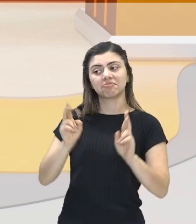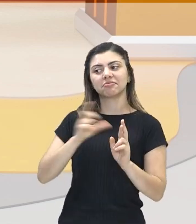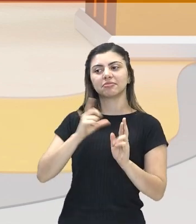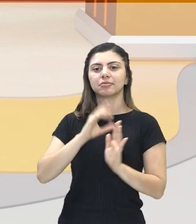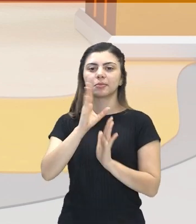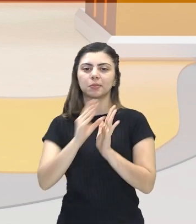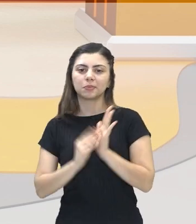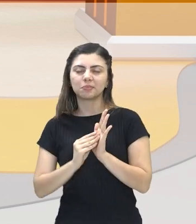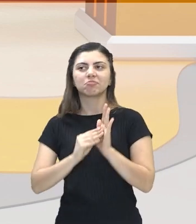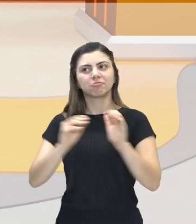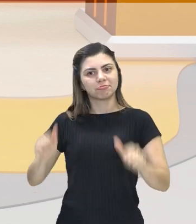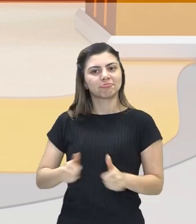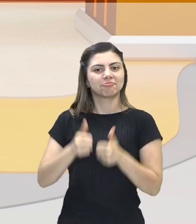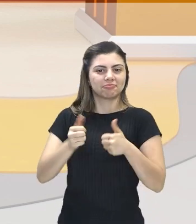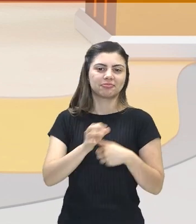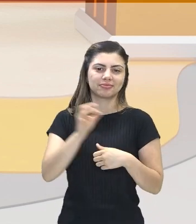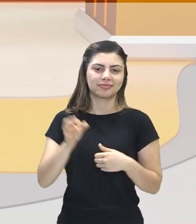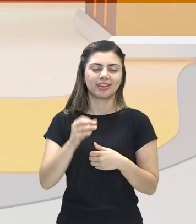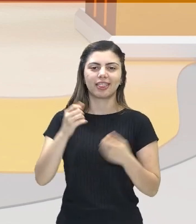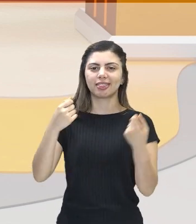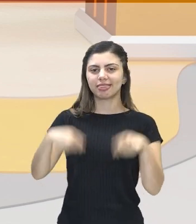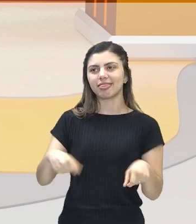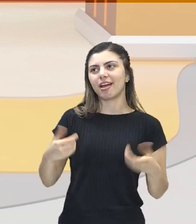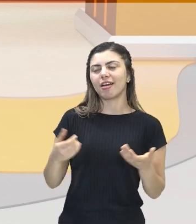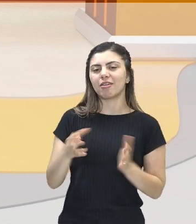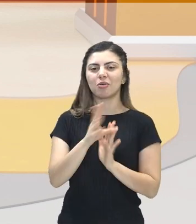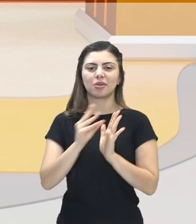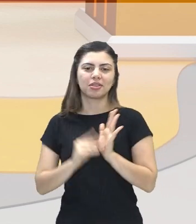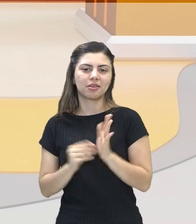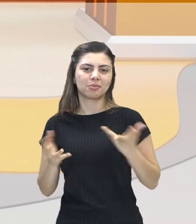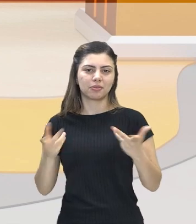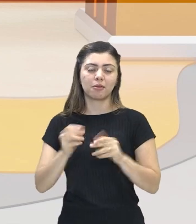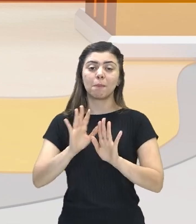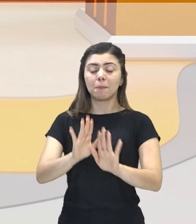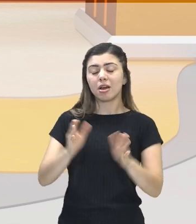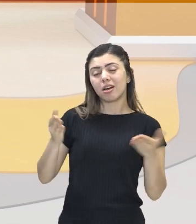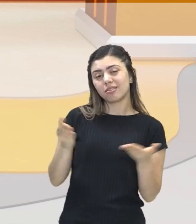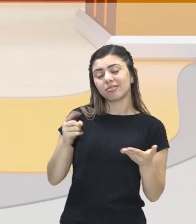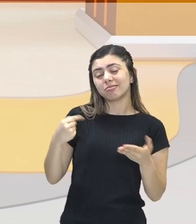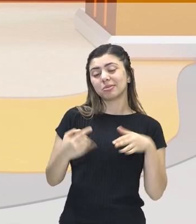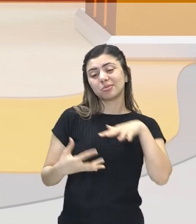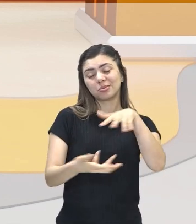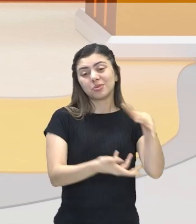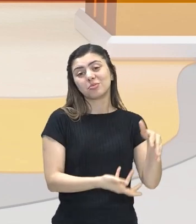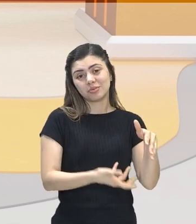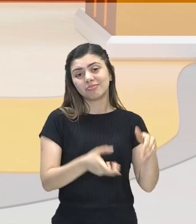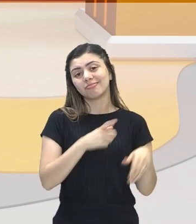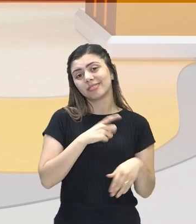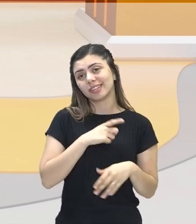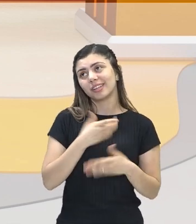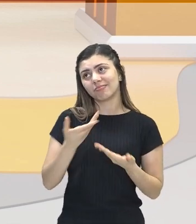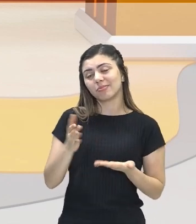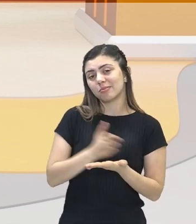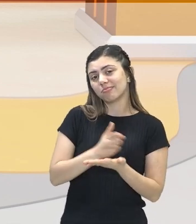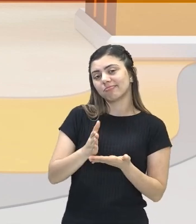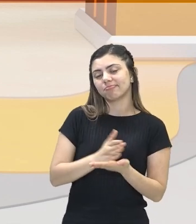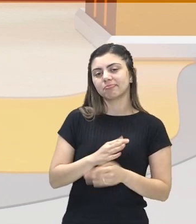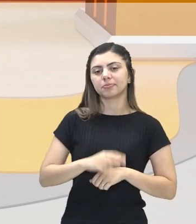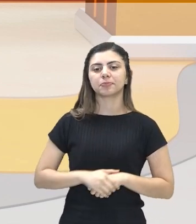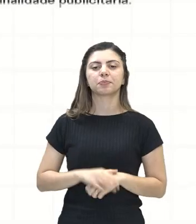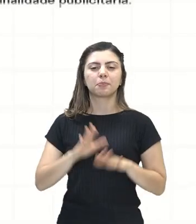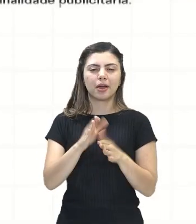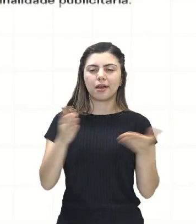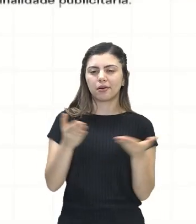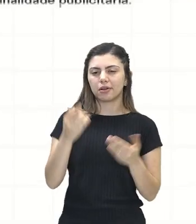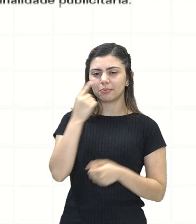pouquinho melhores, né? Vamos botar um pouco mais aí para cima. Mas, infelizmente, o nosso planeta é assim, essas coisas acontecem. Vamos dar uma olhada nesse